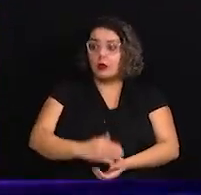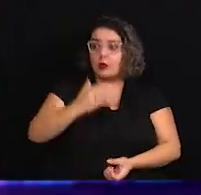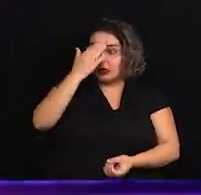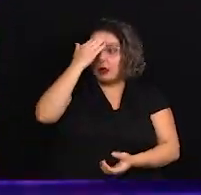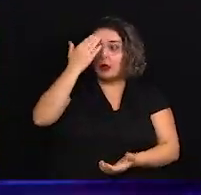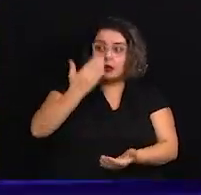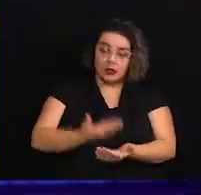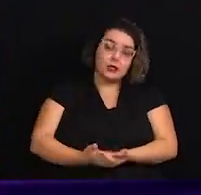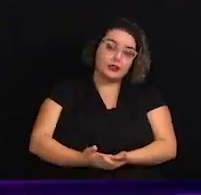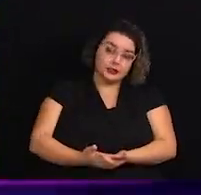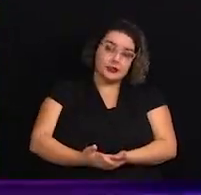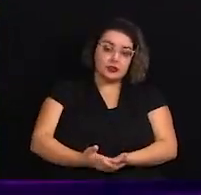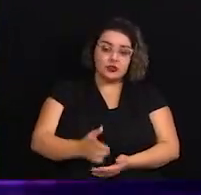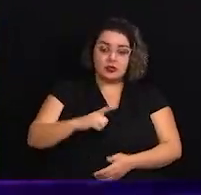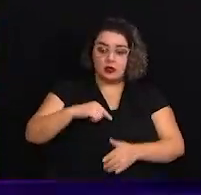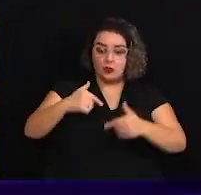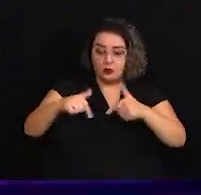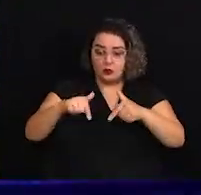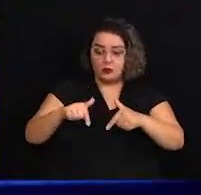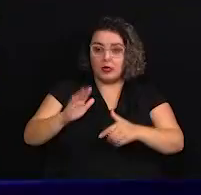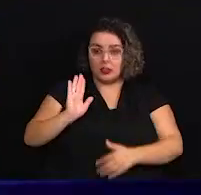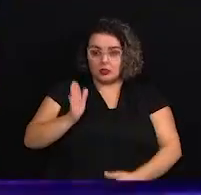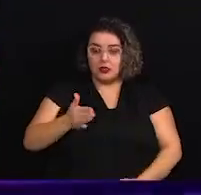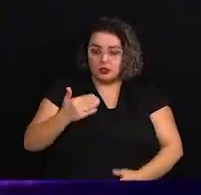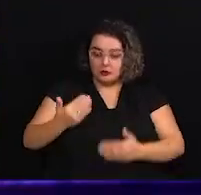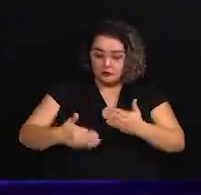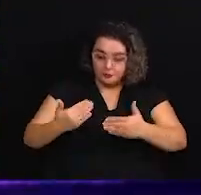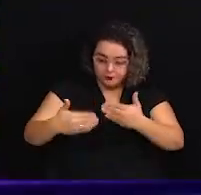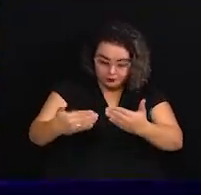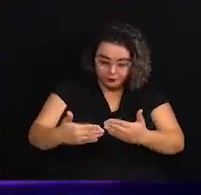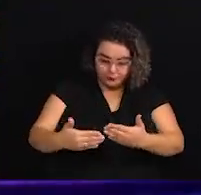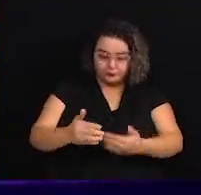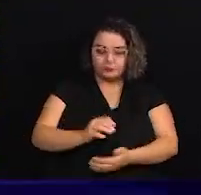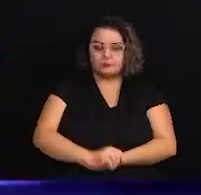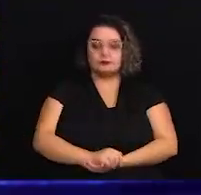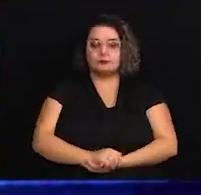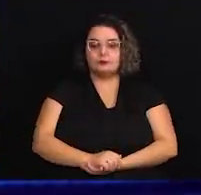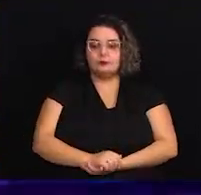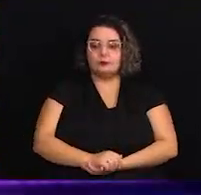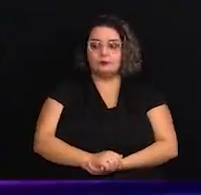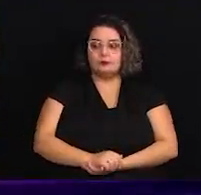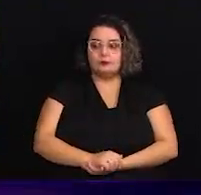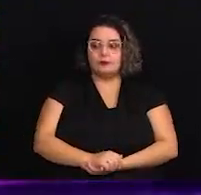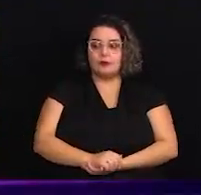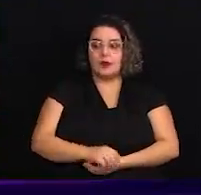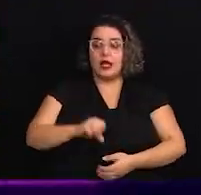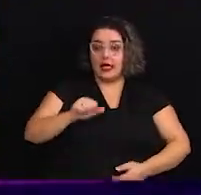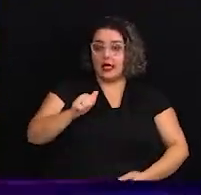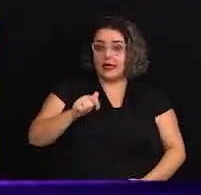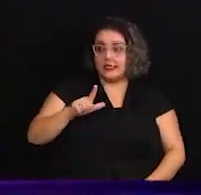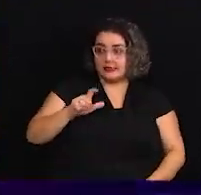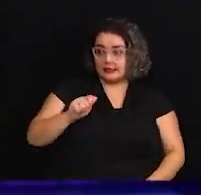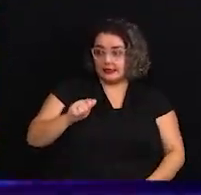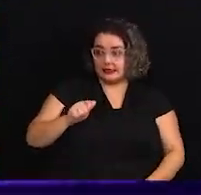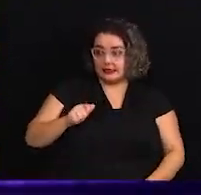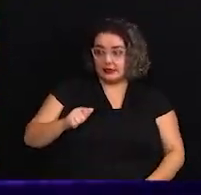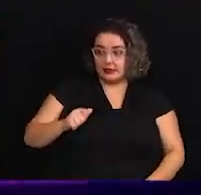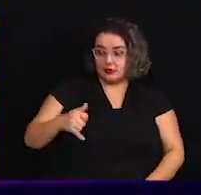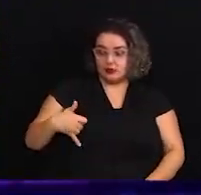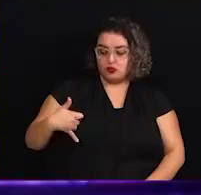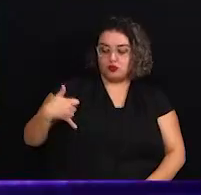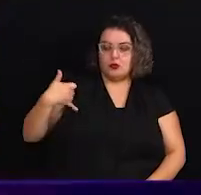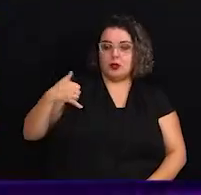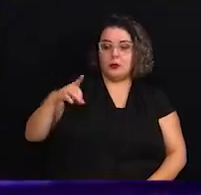acredito que eu tenho até, inclusive, um trabalho já encaminhado, né? sobre a saga do Soberbo